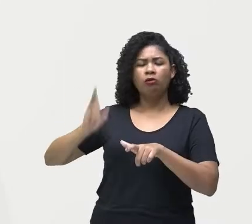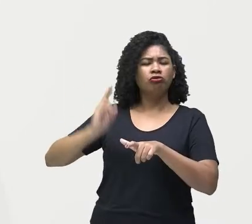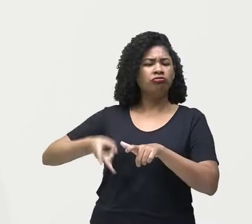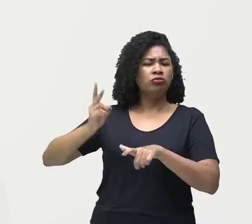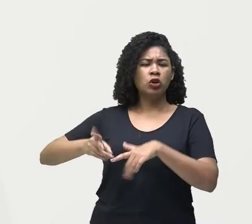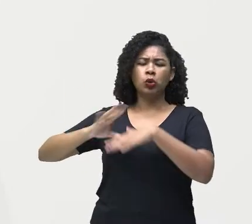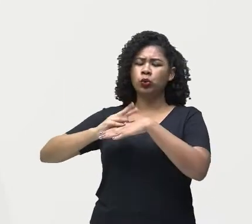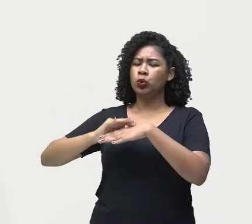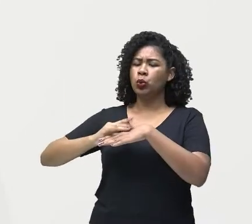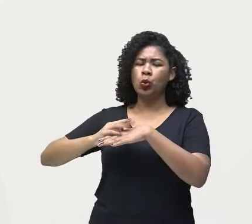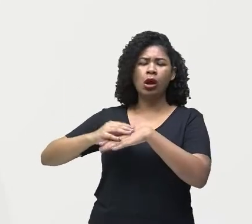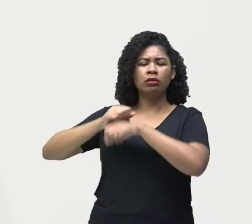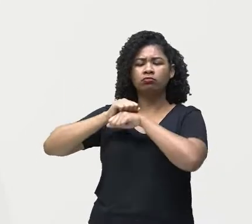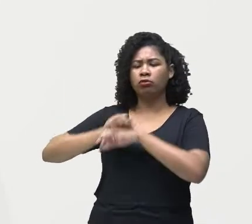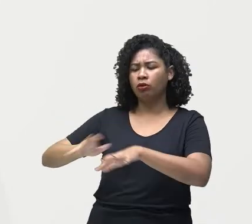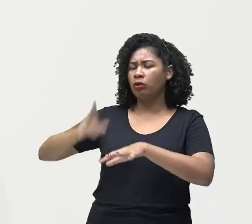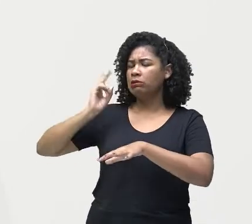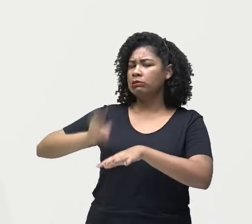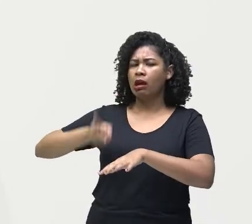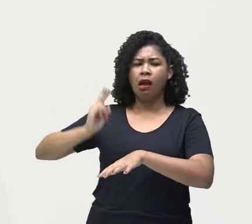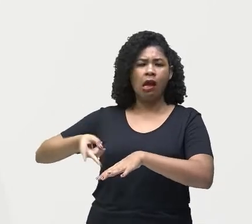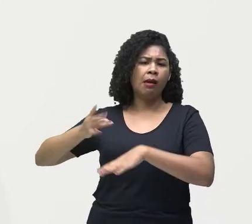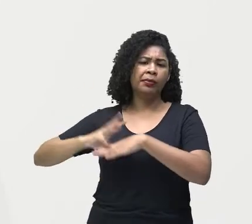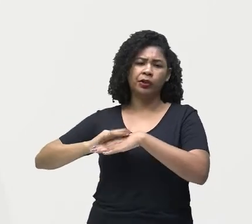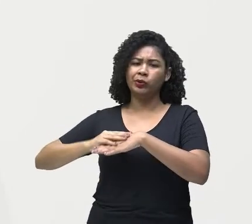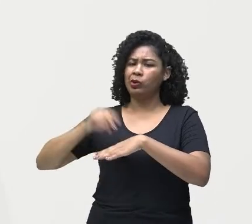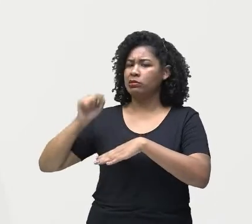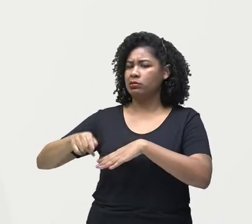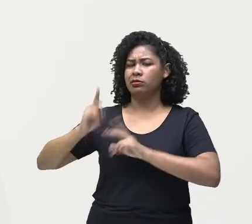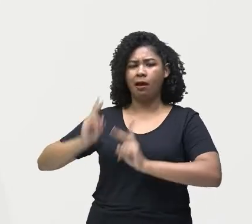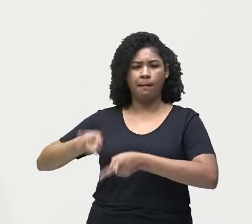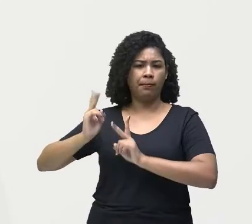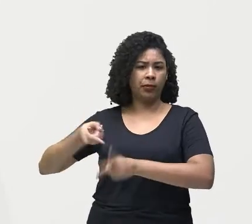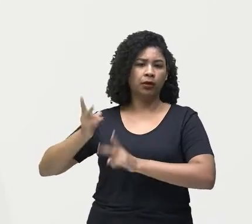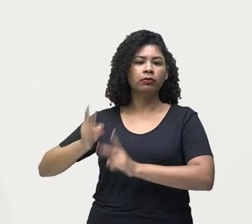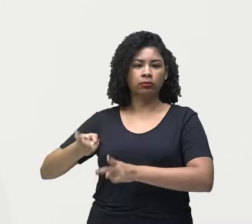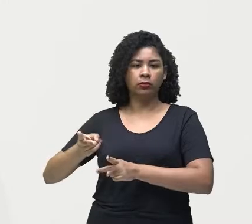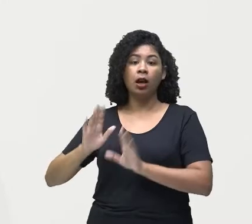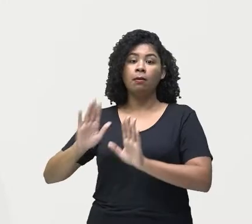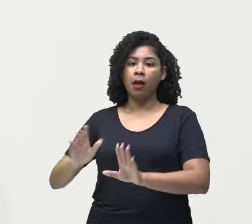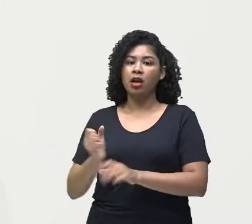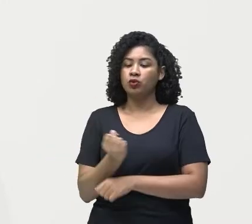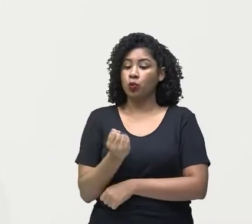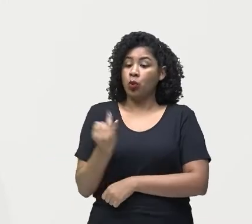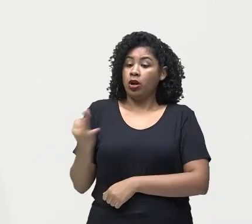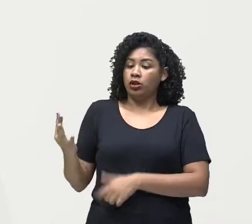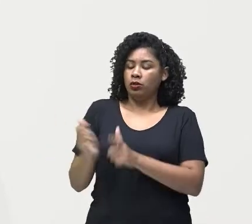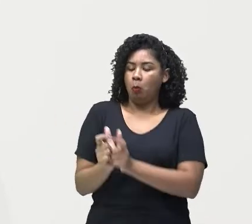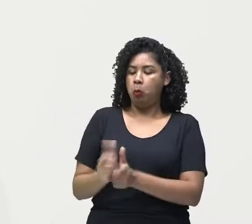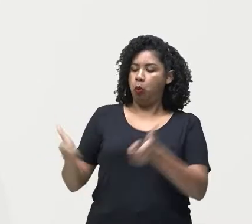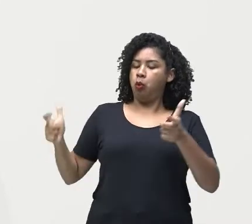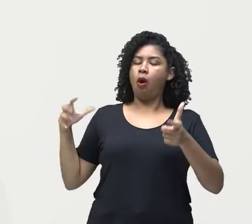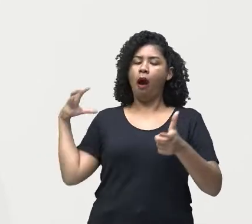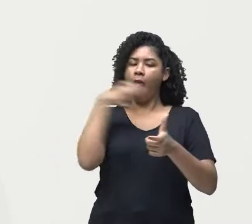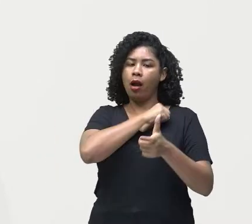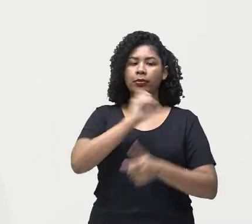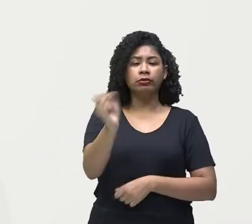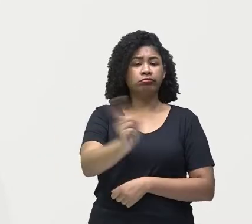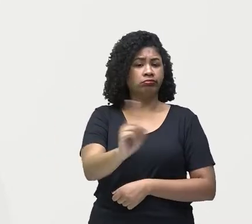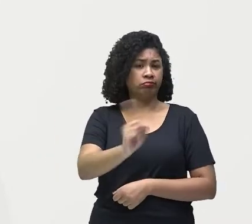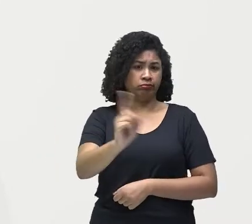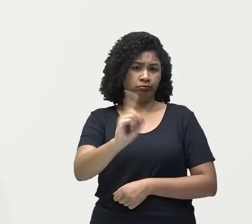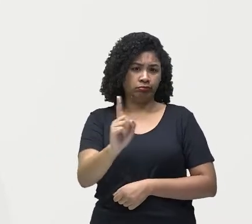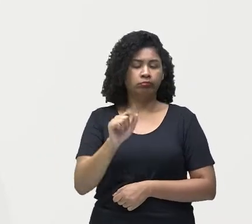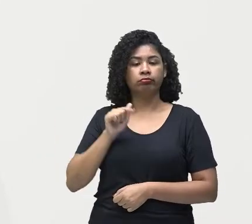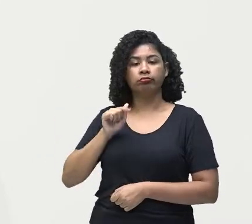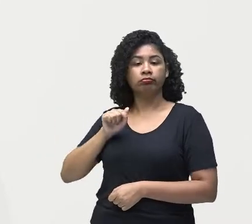região, mas sem aumentos significativos de casos. Olha só, enquanto o surto acontece